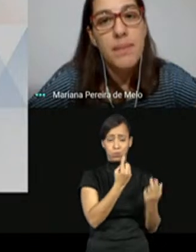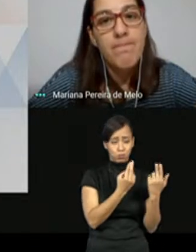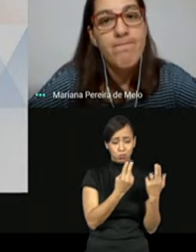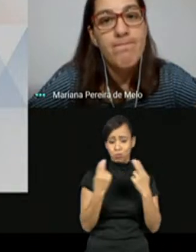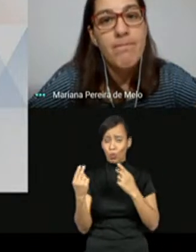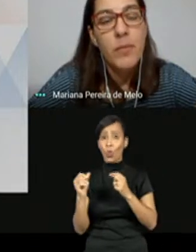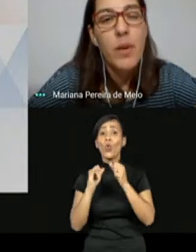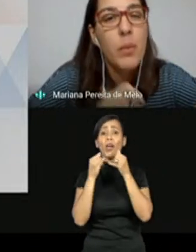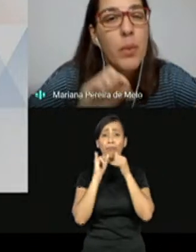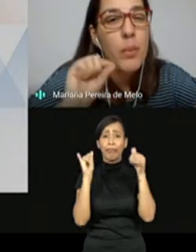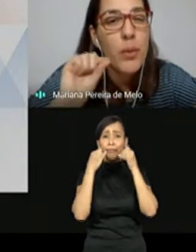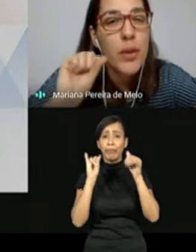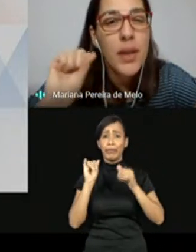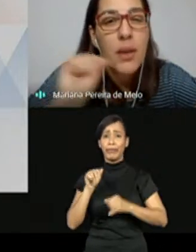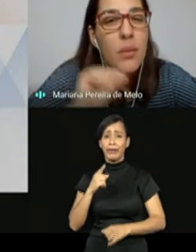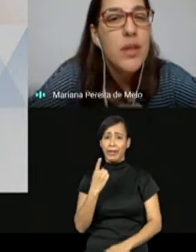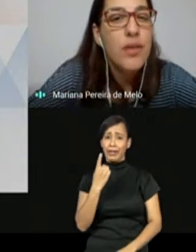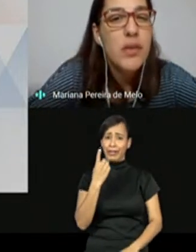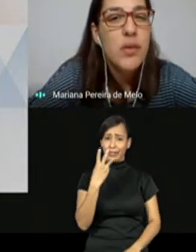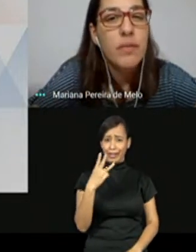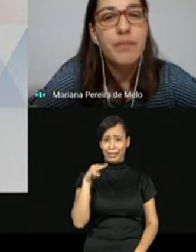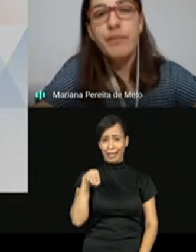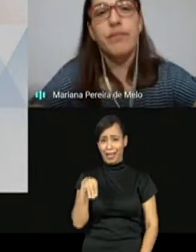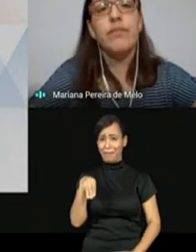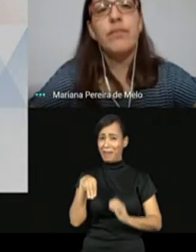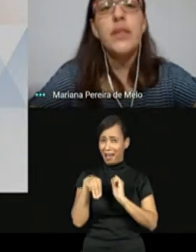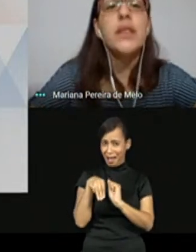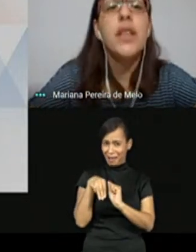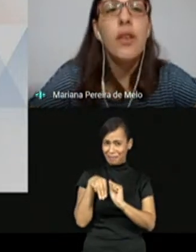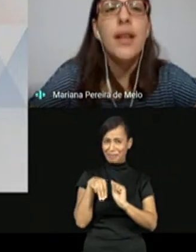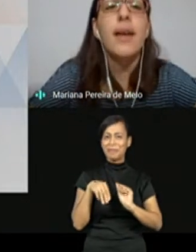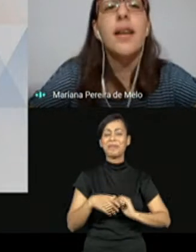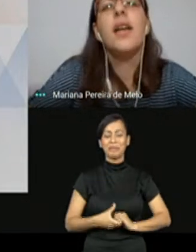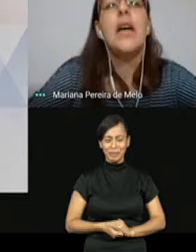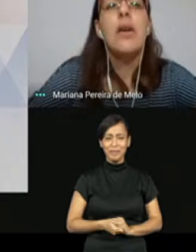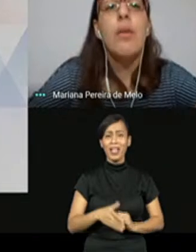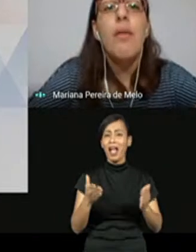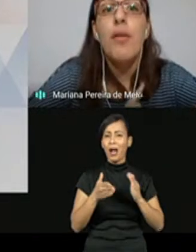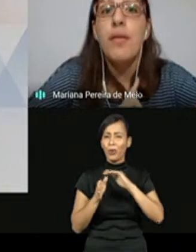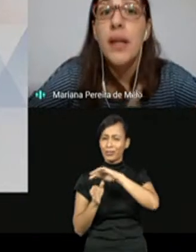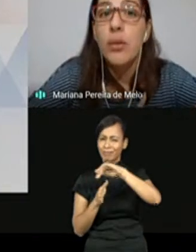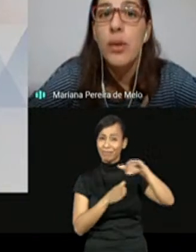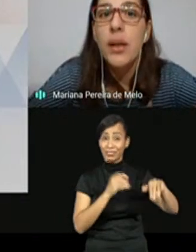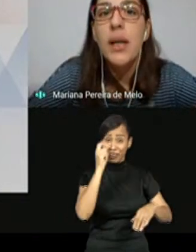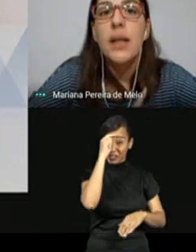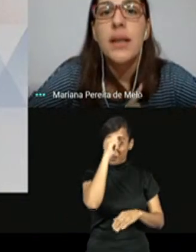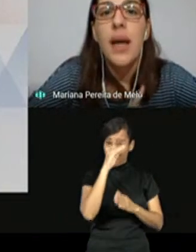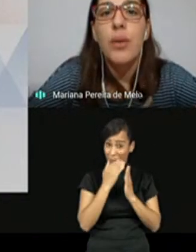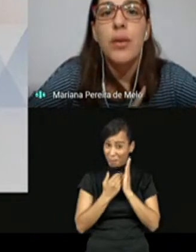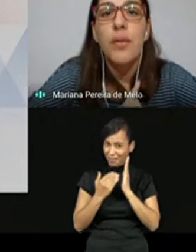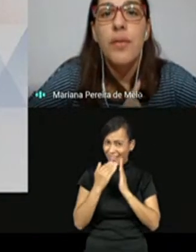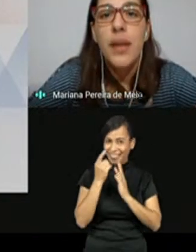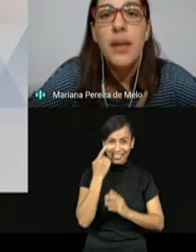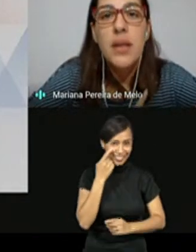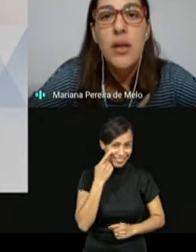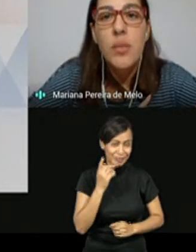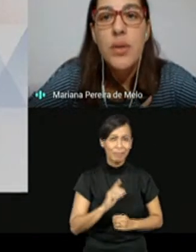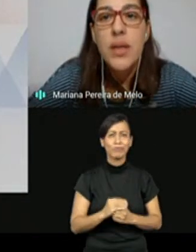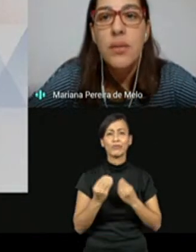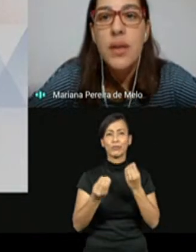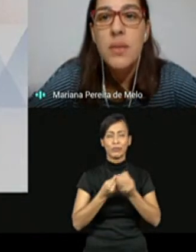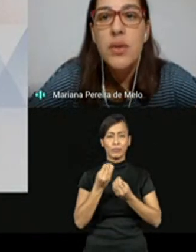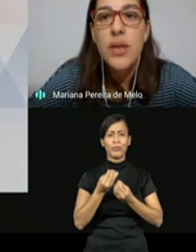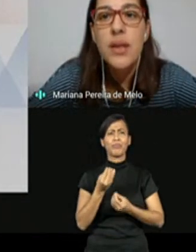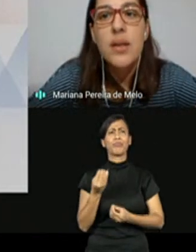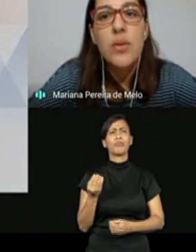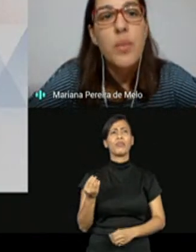mA. Vamos para um pouquinho mais difícil? Então, olha lá. Qual é o valor tal que